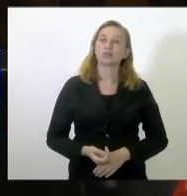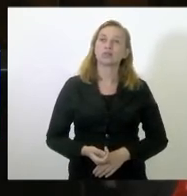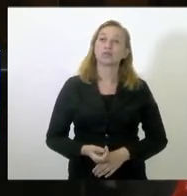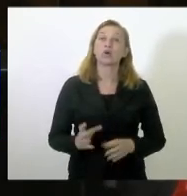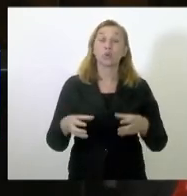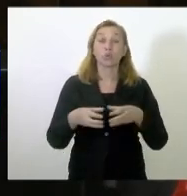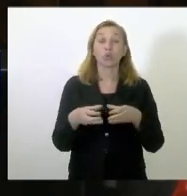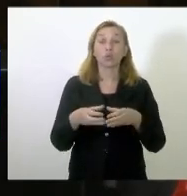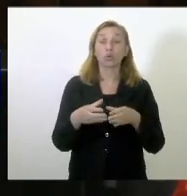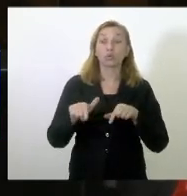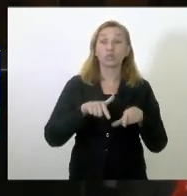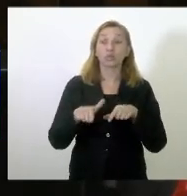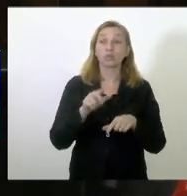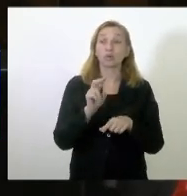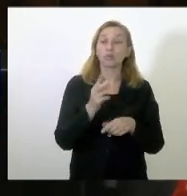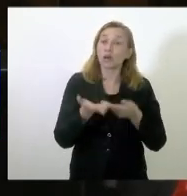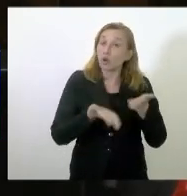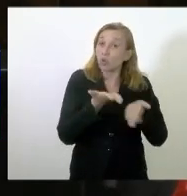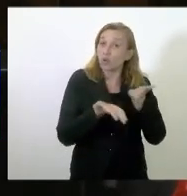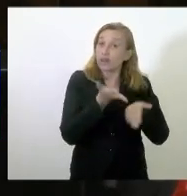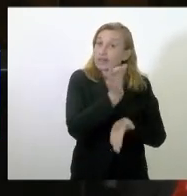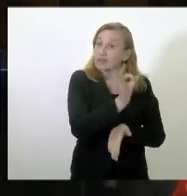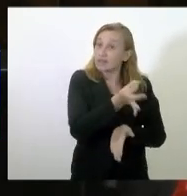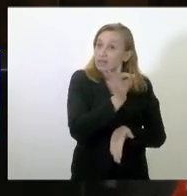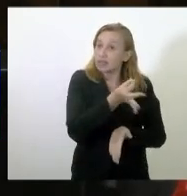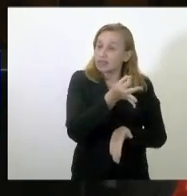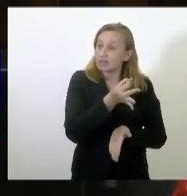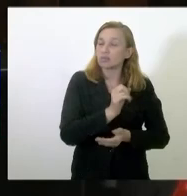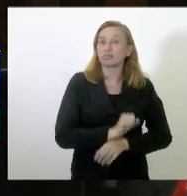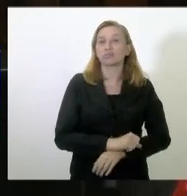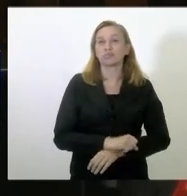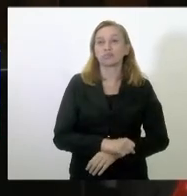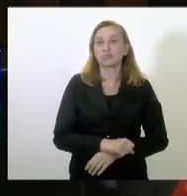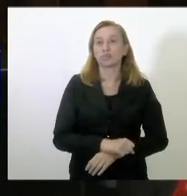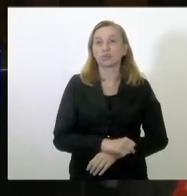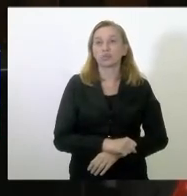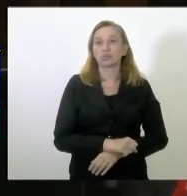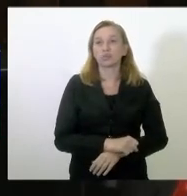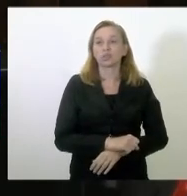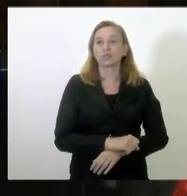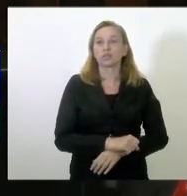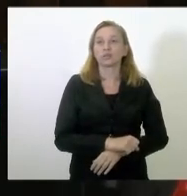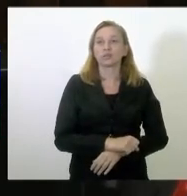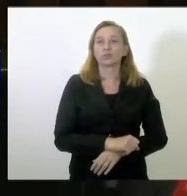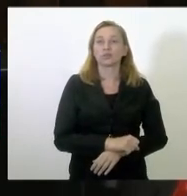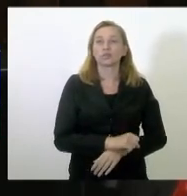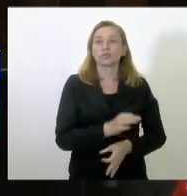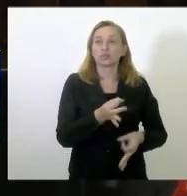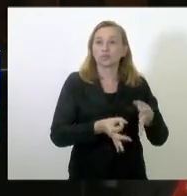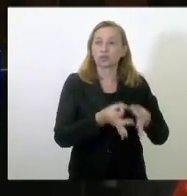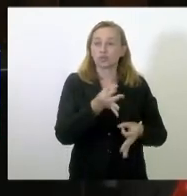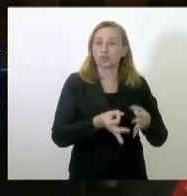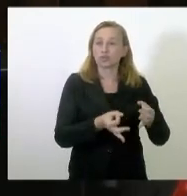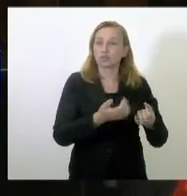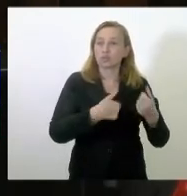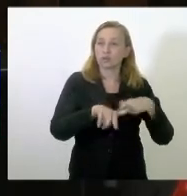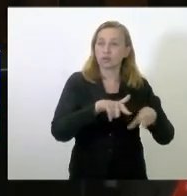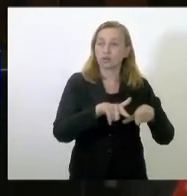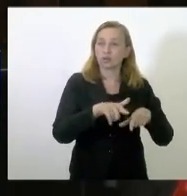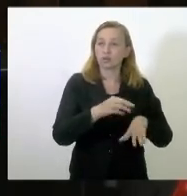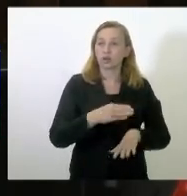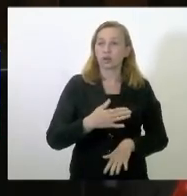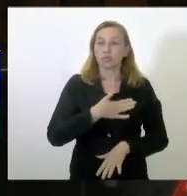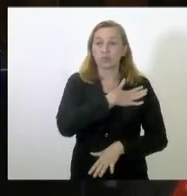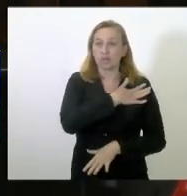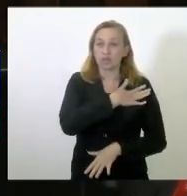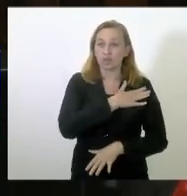grupo de trabalho para cuidar exclusivamente da otimização da prestação jurisdicional ao servidor público militar nesse Estado. E